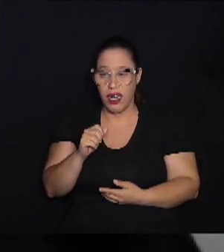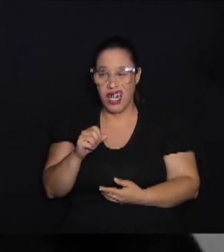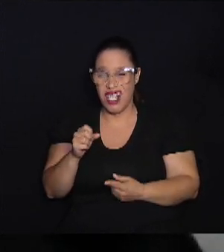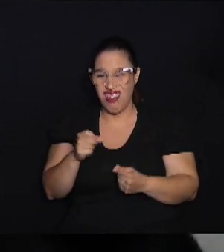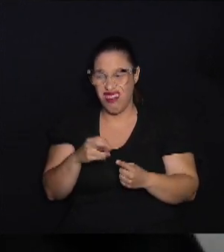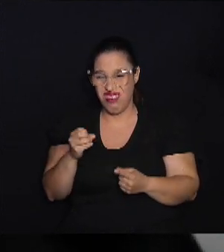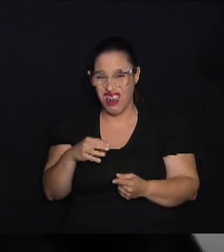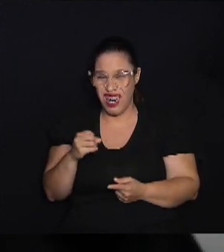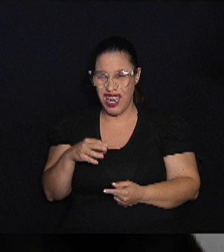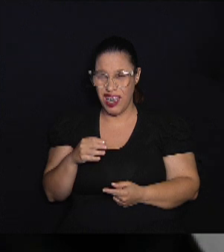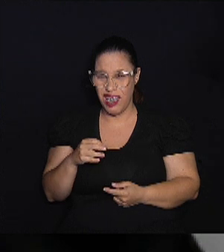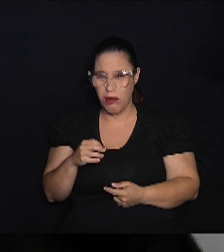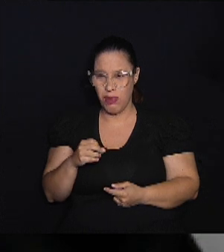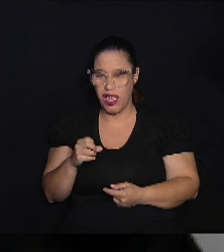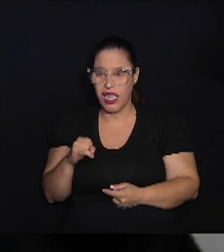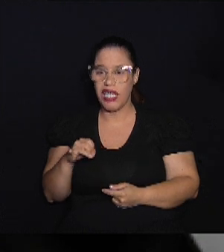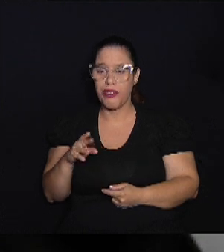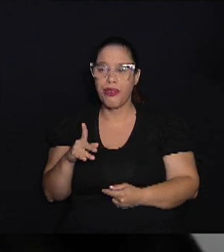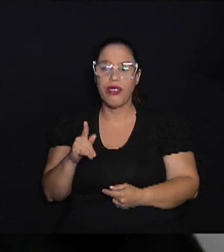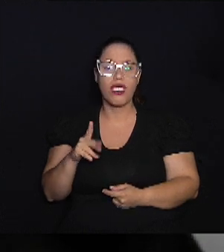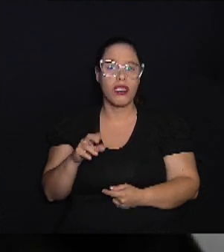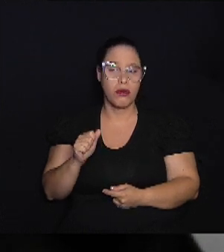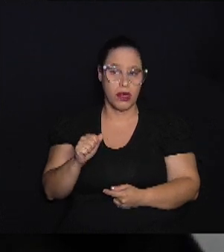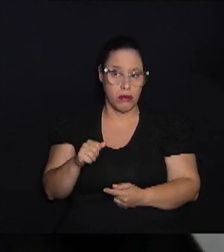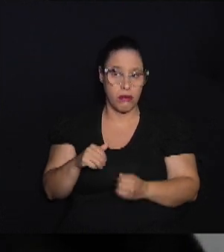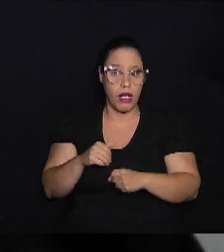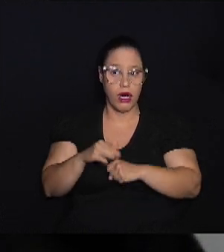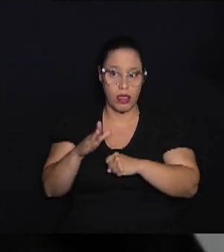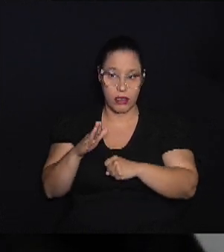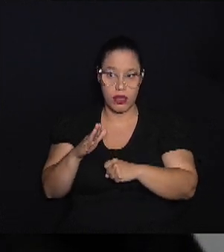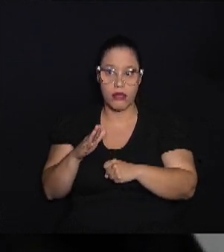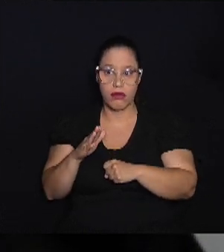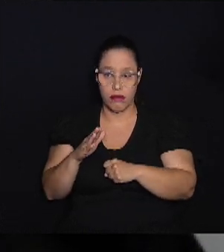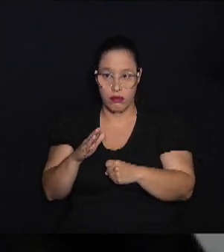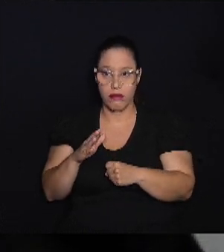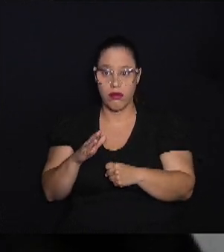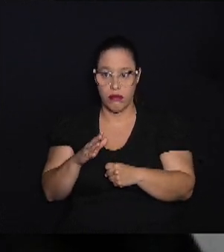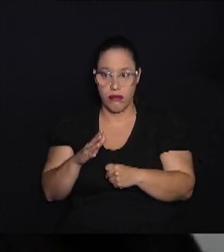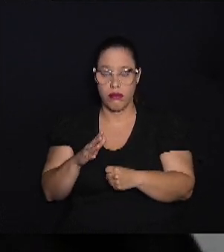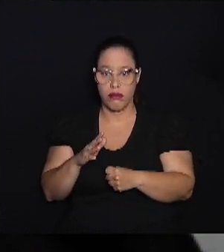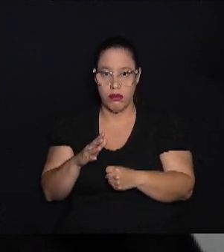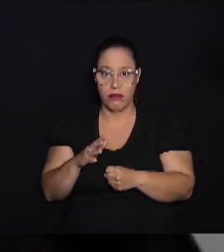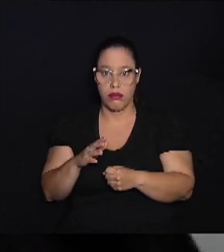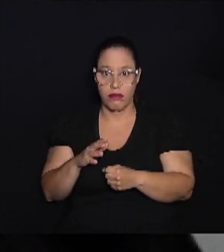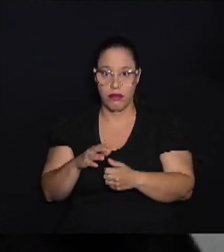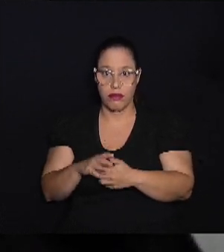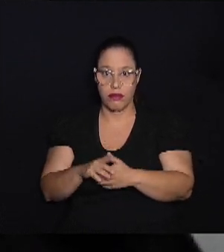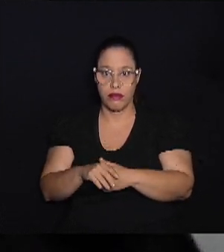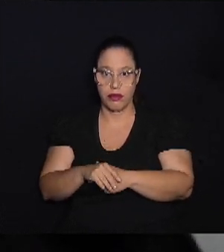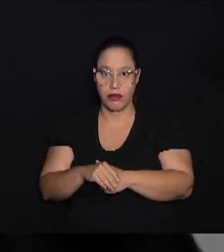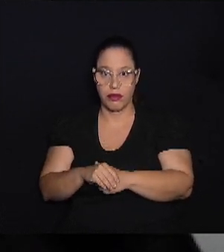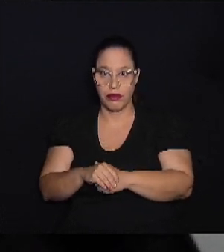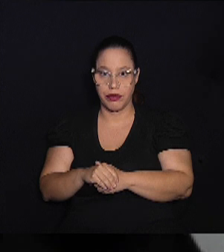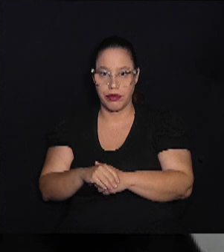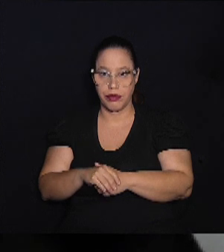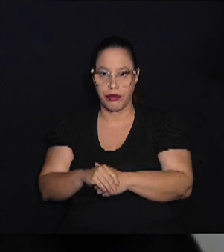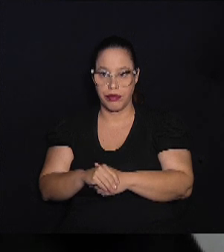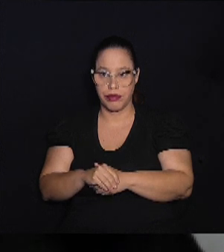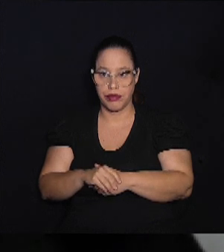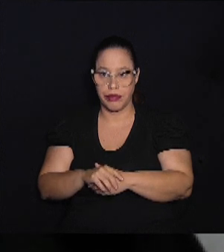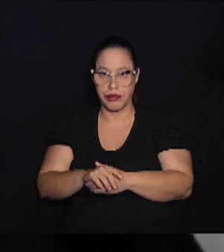de gordura é mais difícil de ser digerida e nessa digestão acontece a liberação de várias